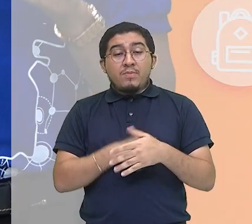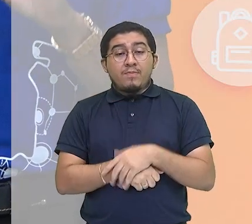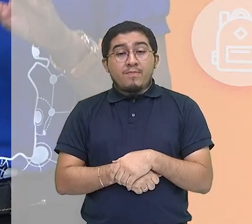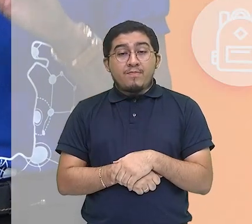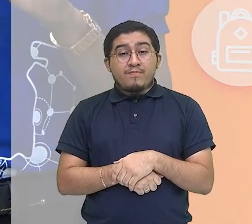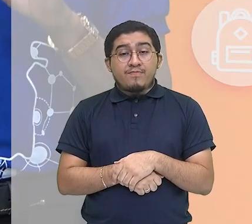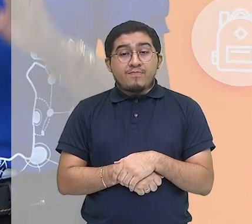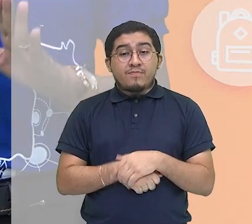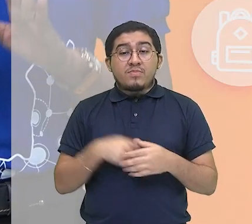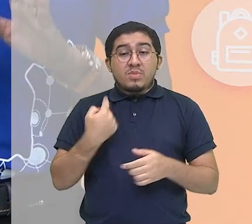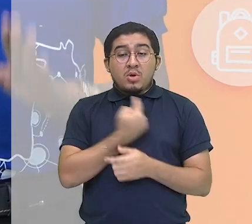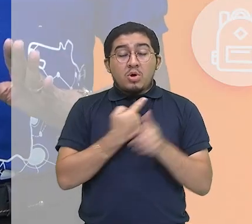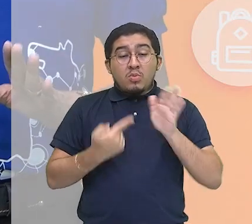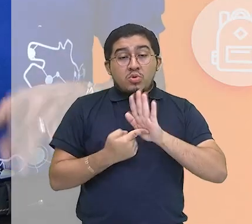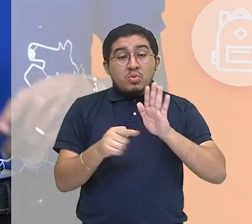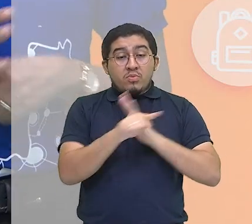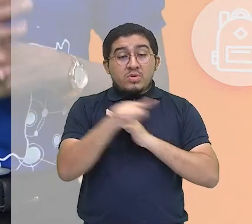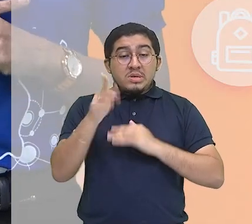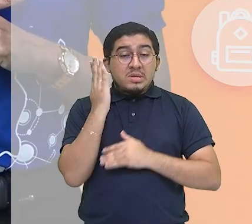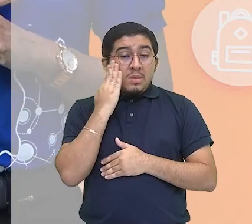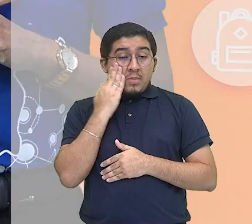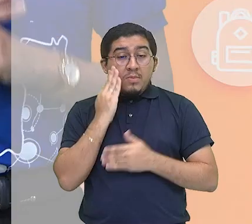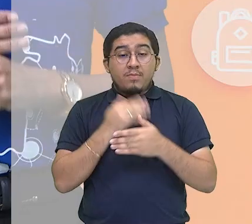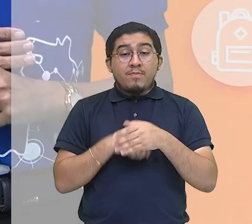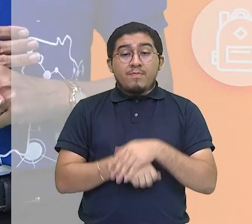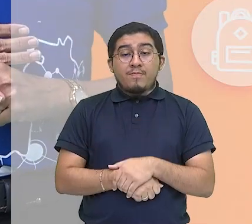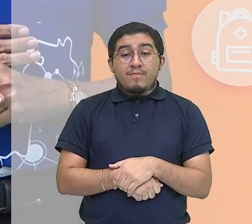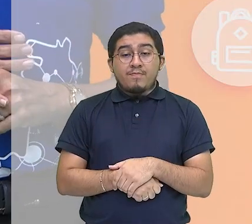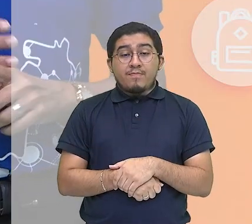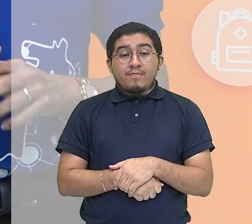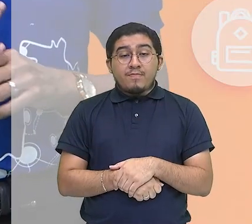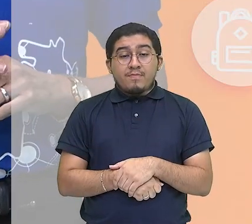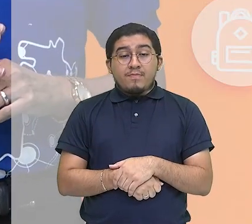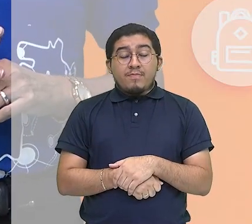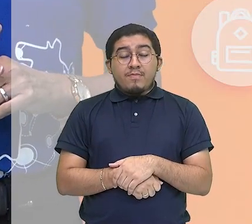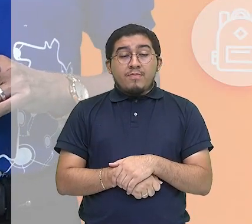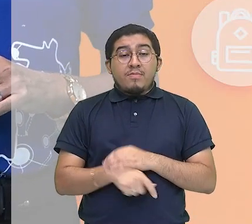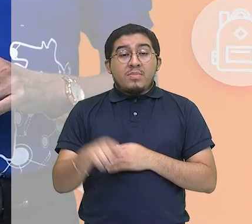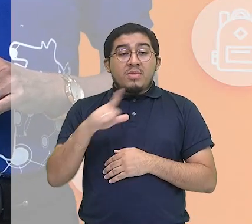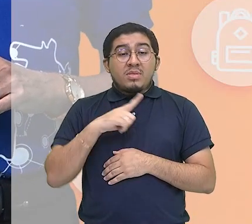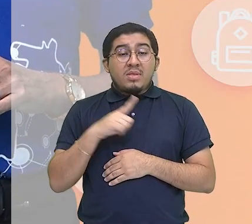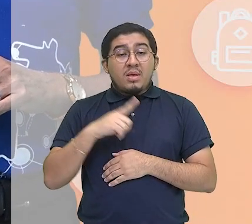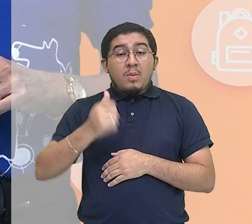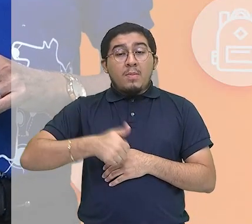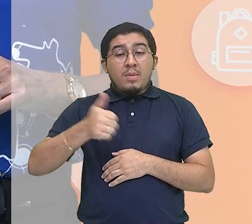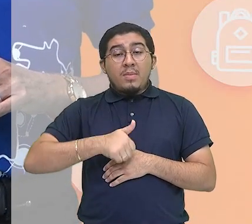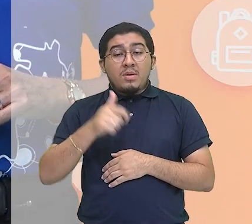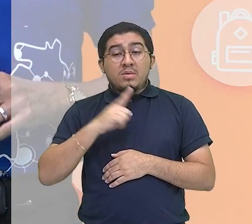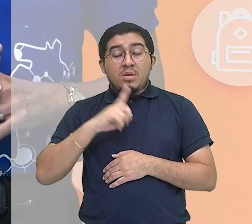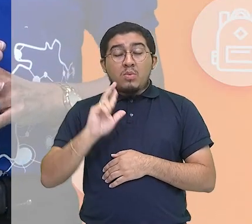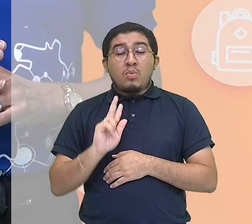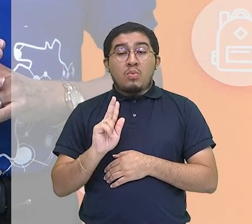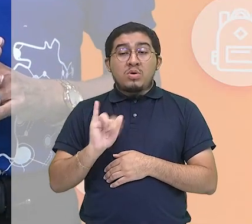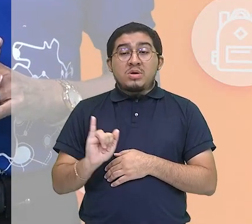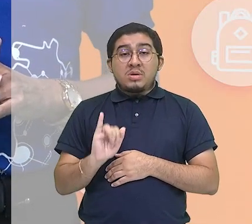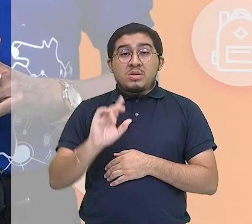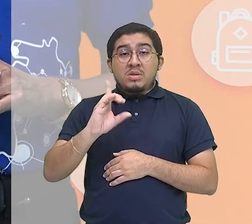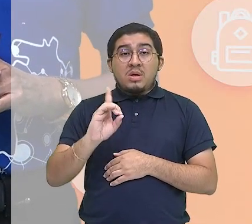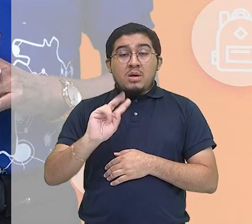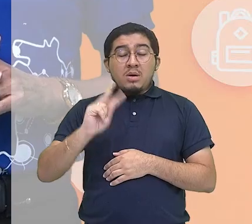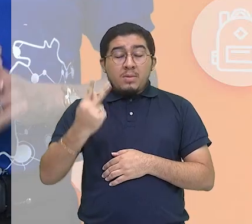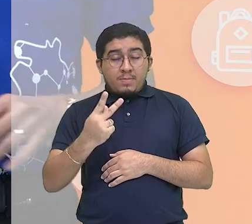exemplos que nós mostramos para vocês. Nós falamos do Índice de Desenvolvimento Humano, que é